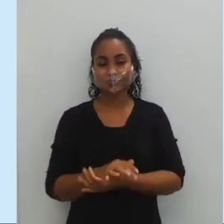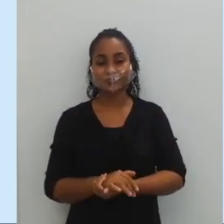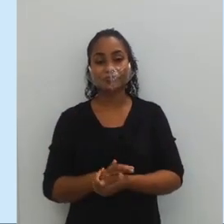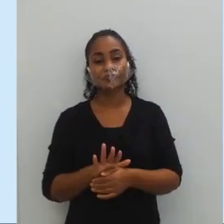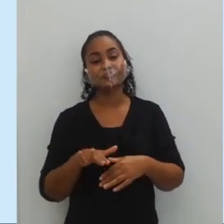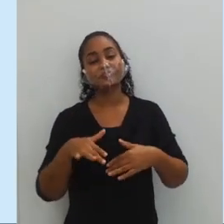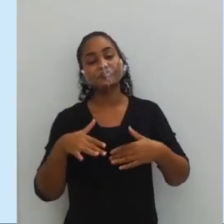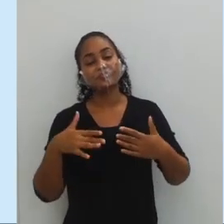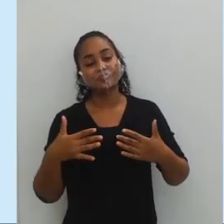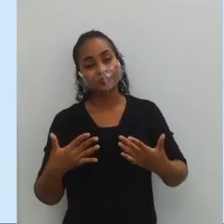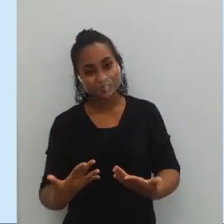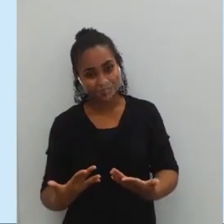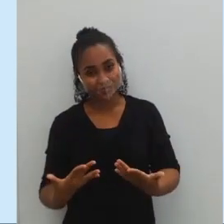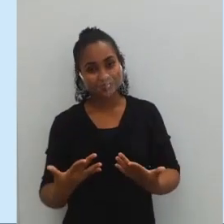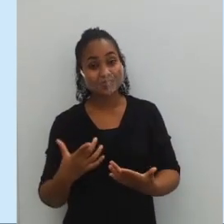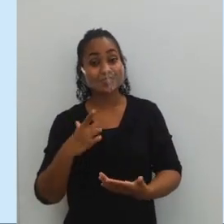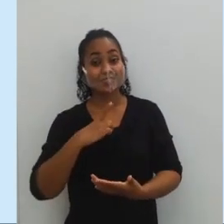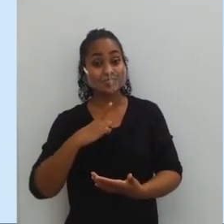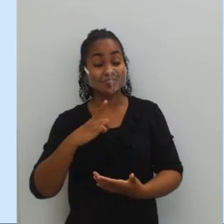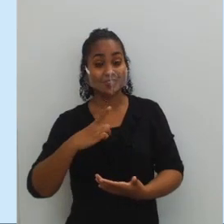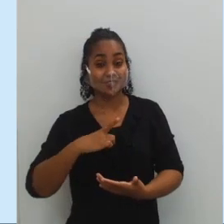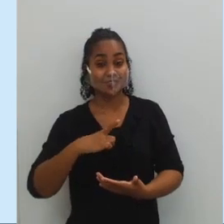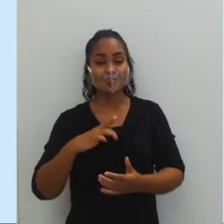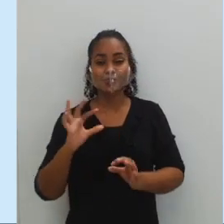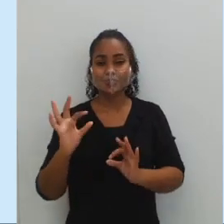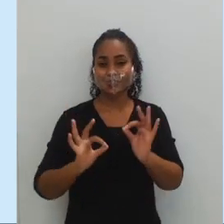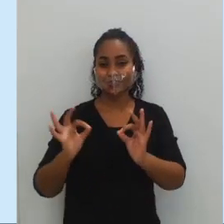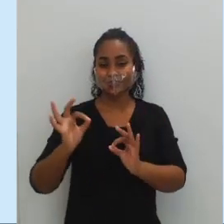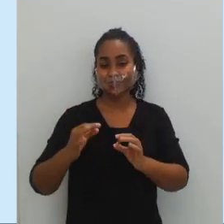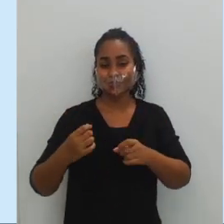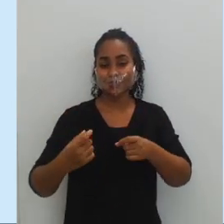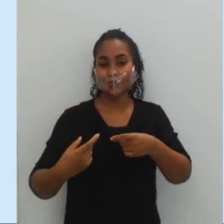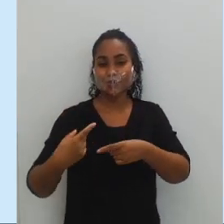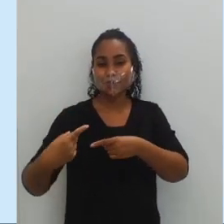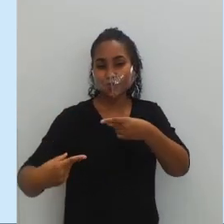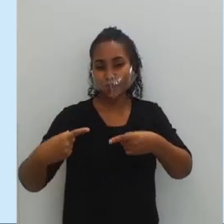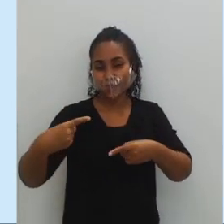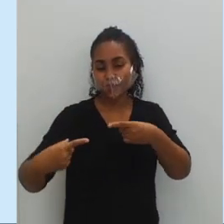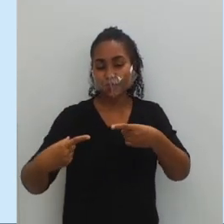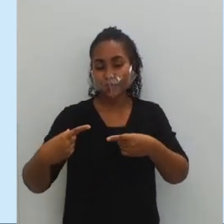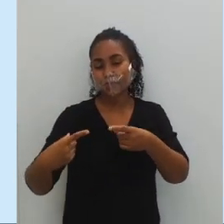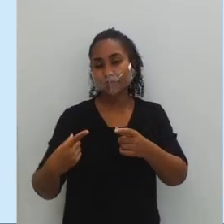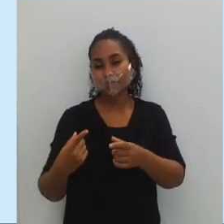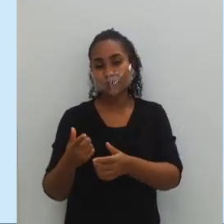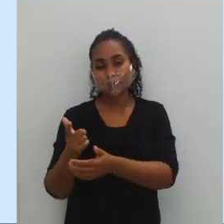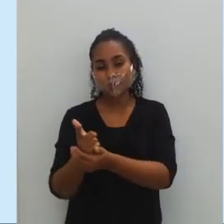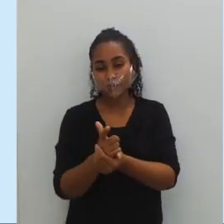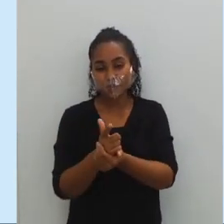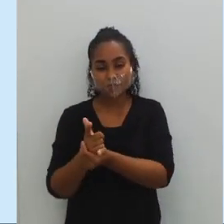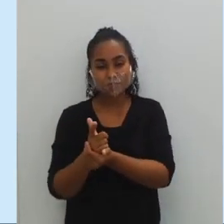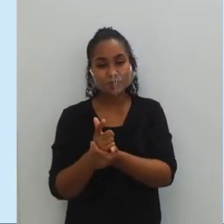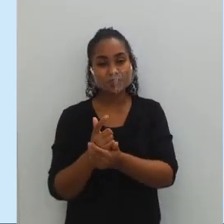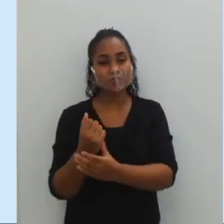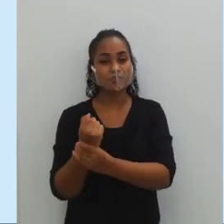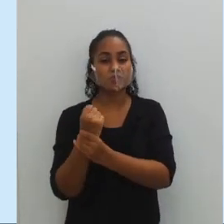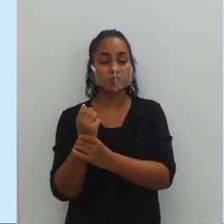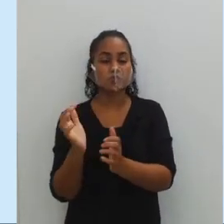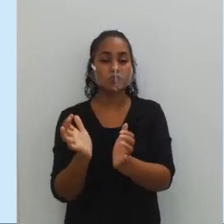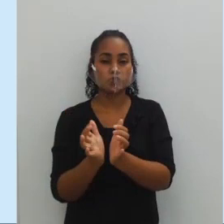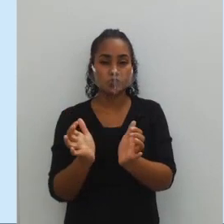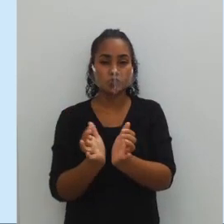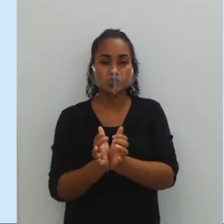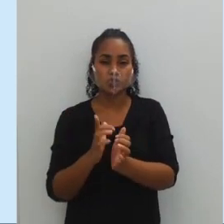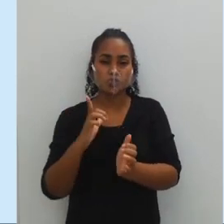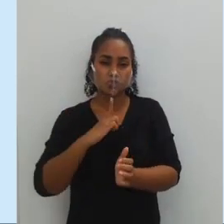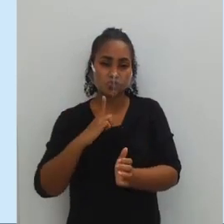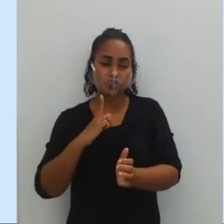ok? E depois disso, veio a preparação para a guerra, a questão da defesa do grupo, né? Até chegar